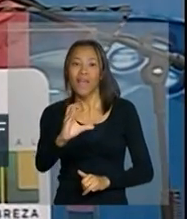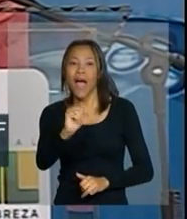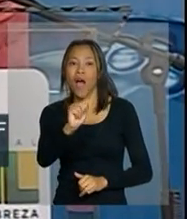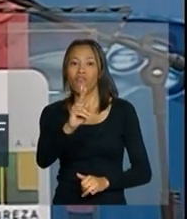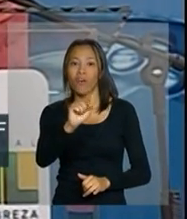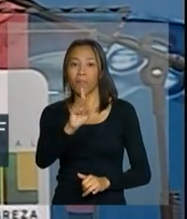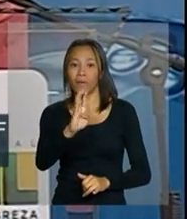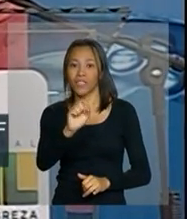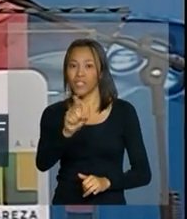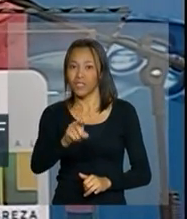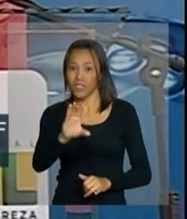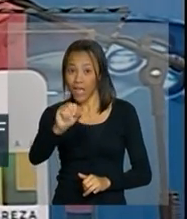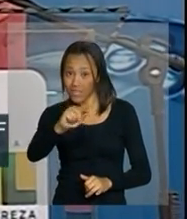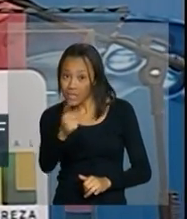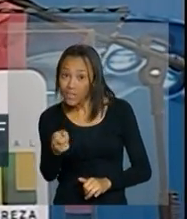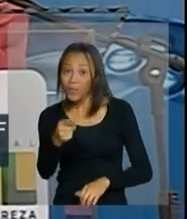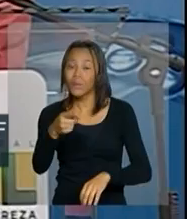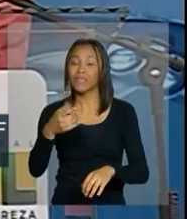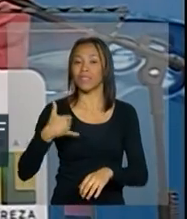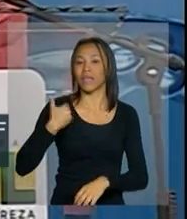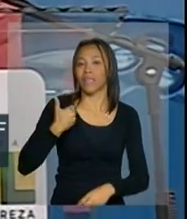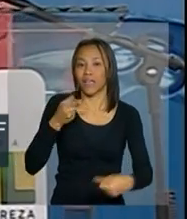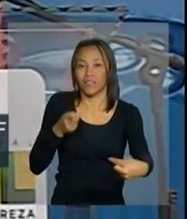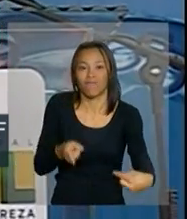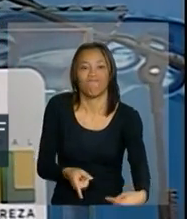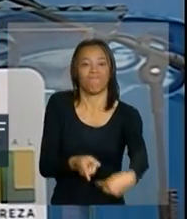Alfabetização na Idade Certa.